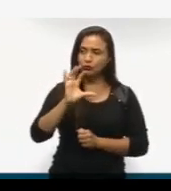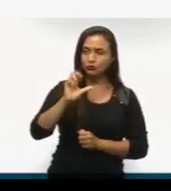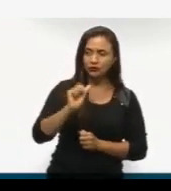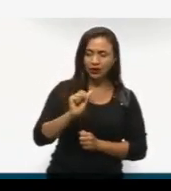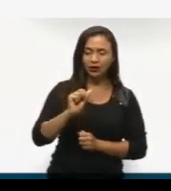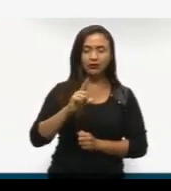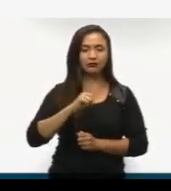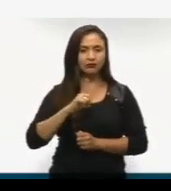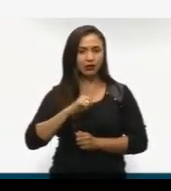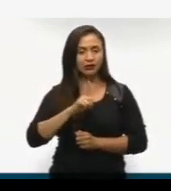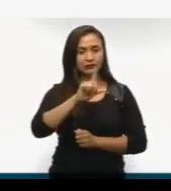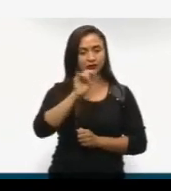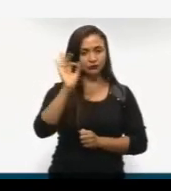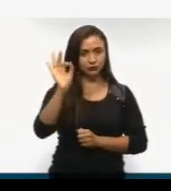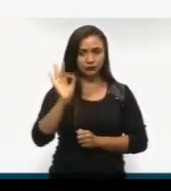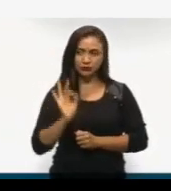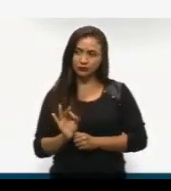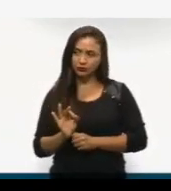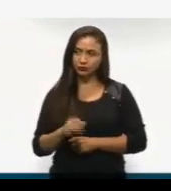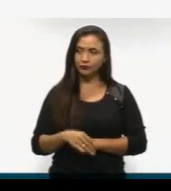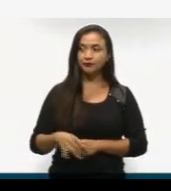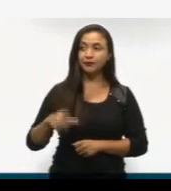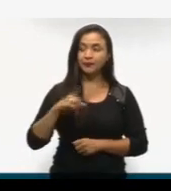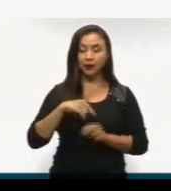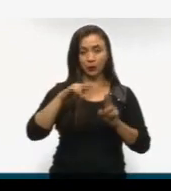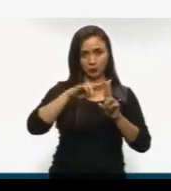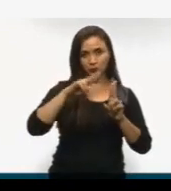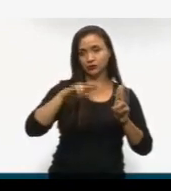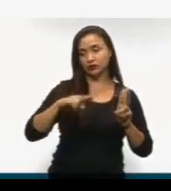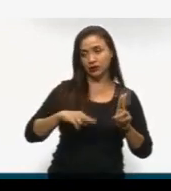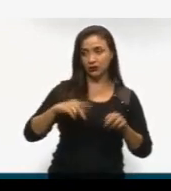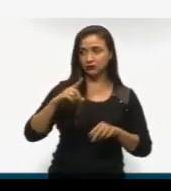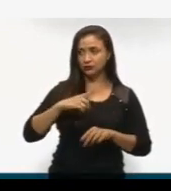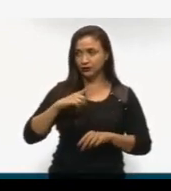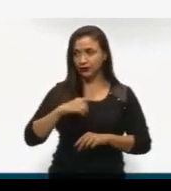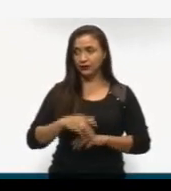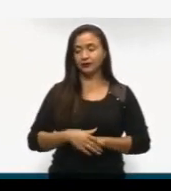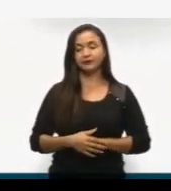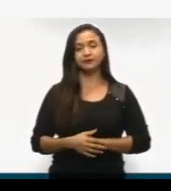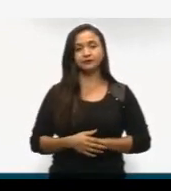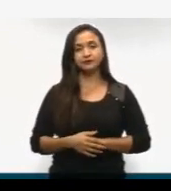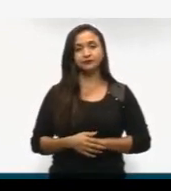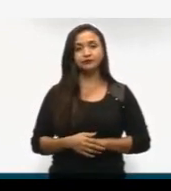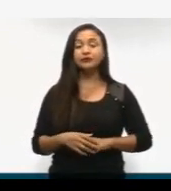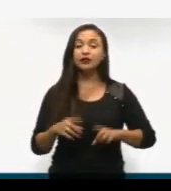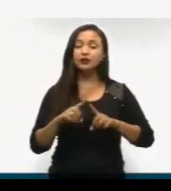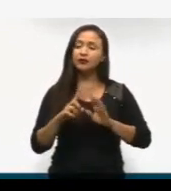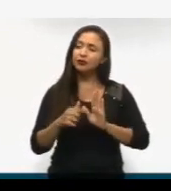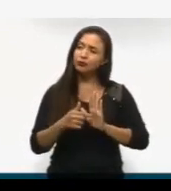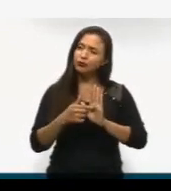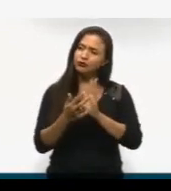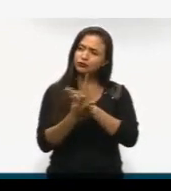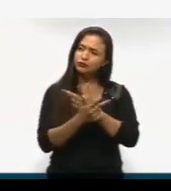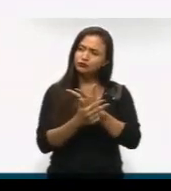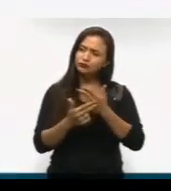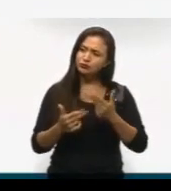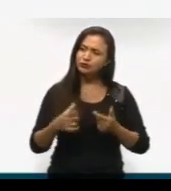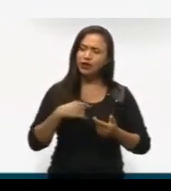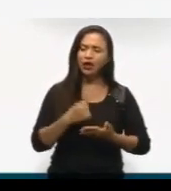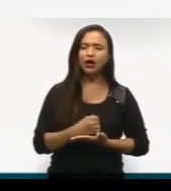100%. Unidade é a unidade, né? E ele te dá aqui, ó, os componentes. Ajudante